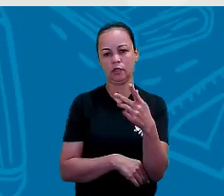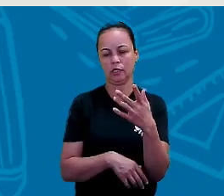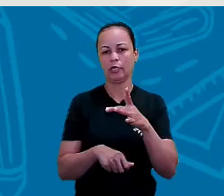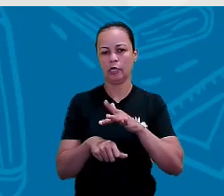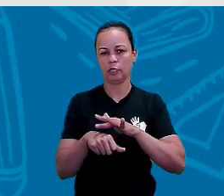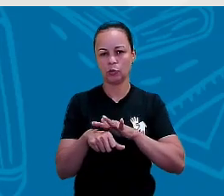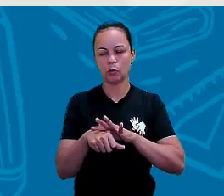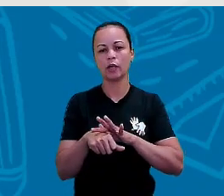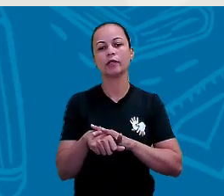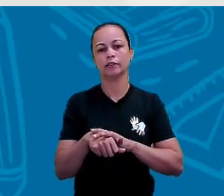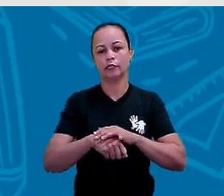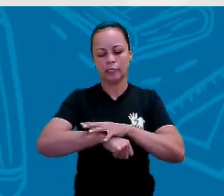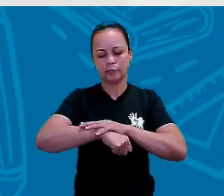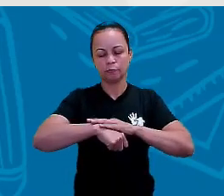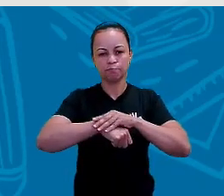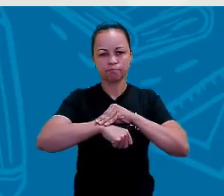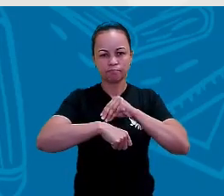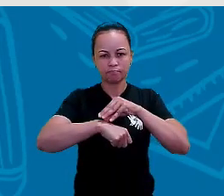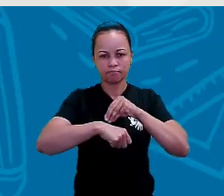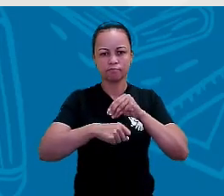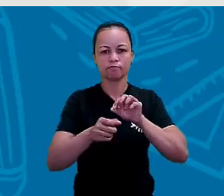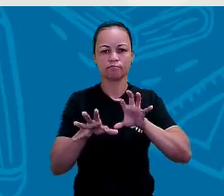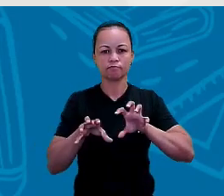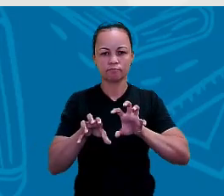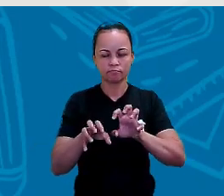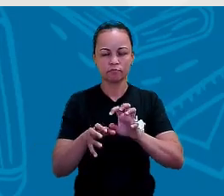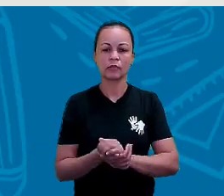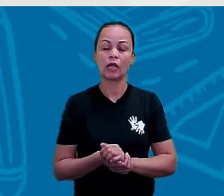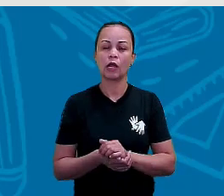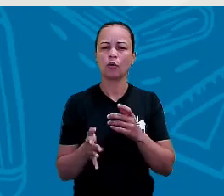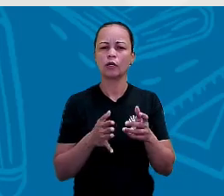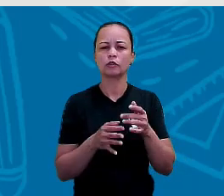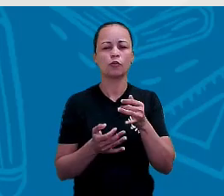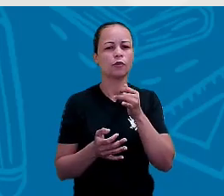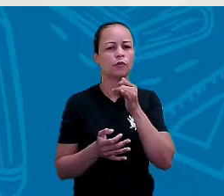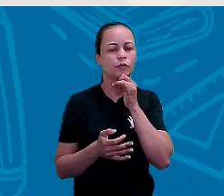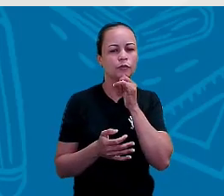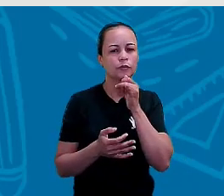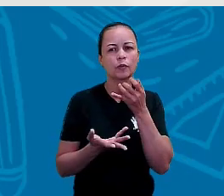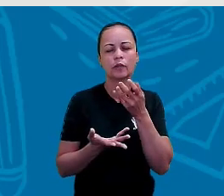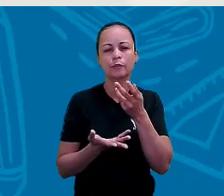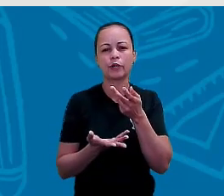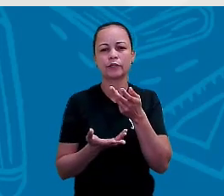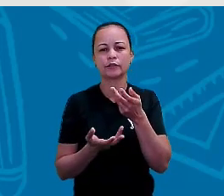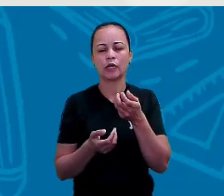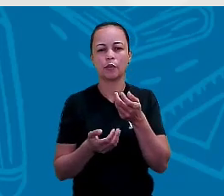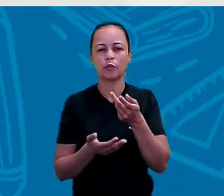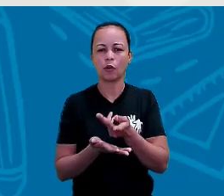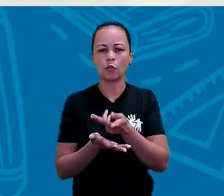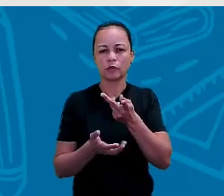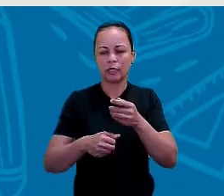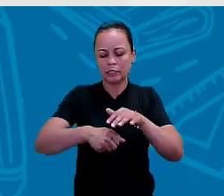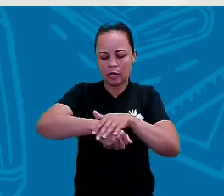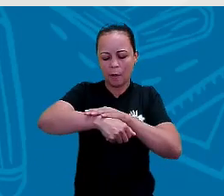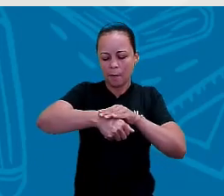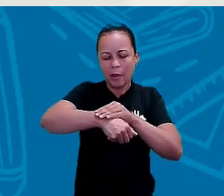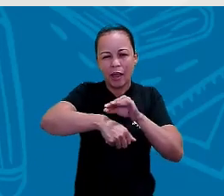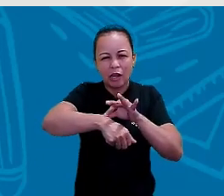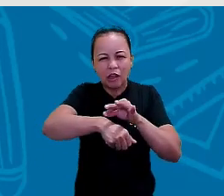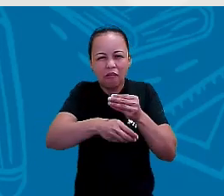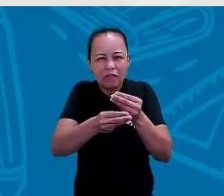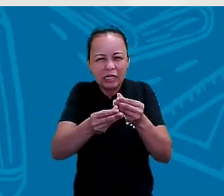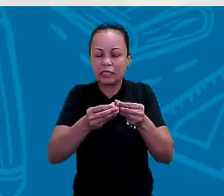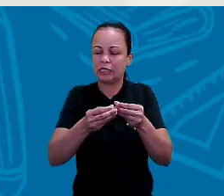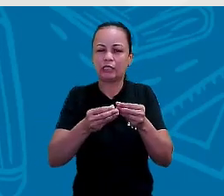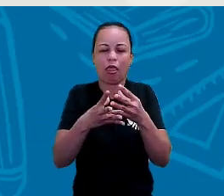de pele, tá certo? Que é justamente quando começa a aparecer na nossa pele feridas que não saram, algumas